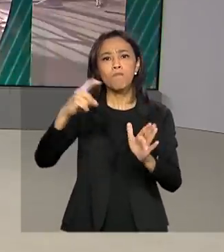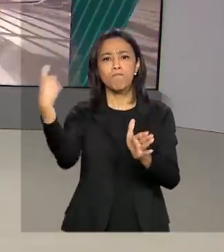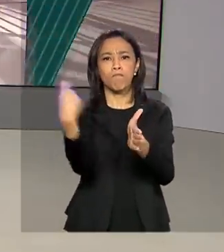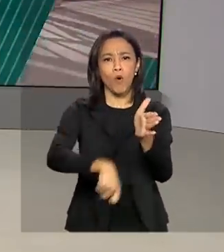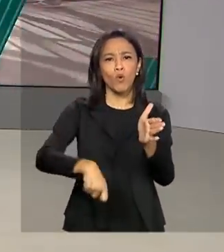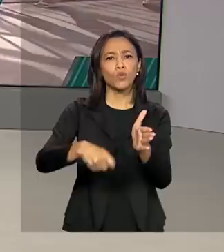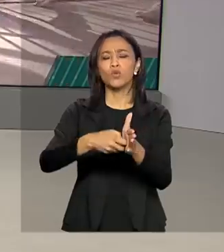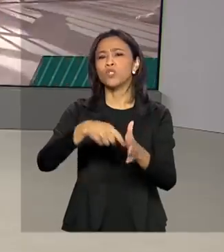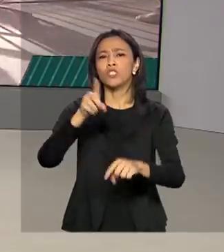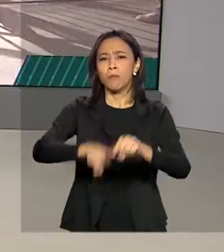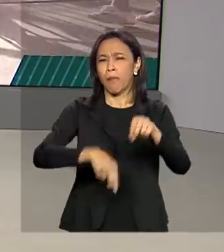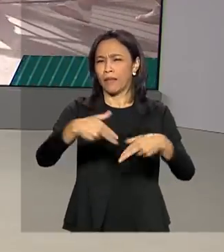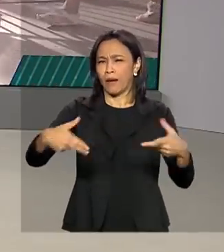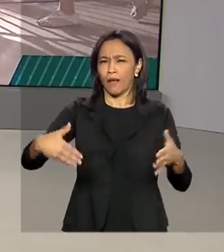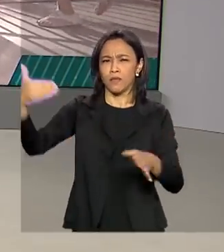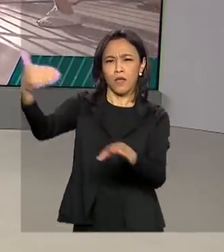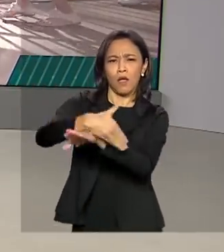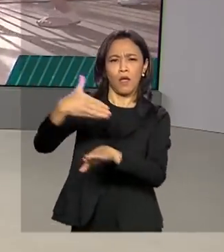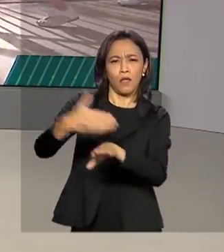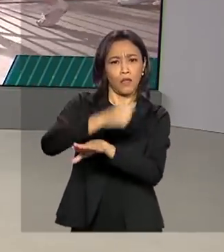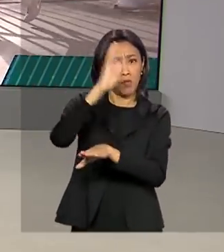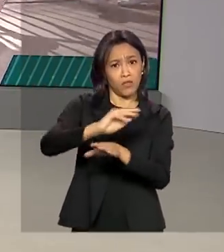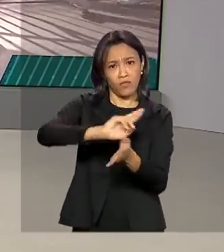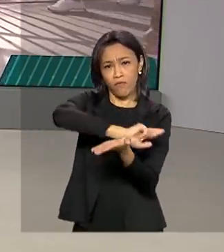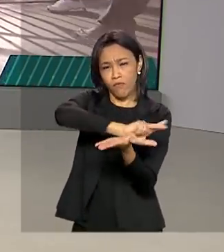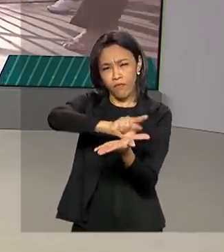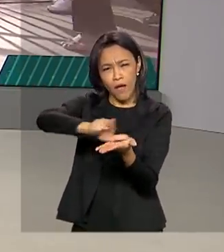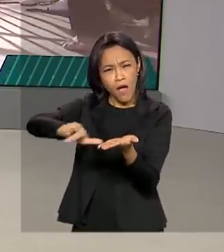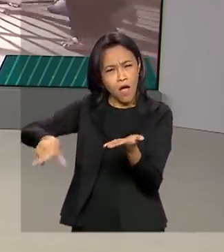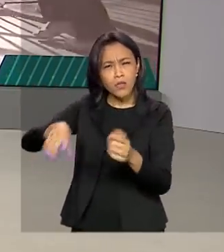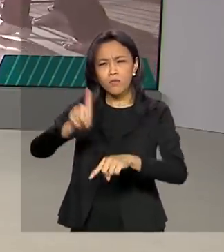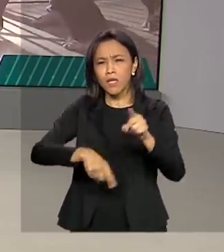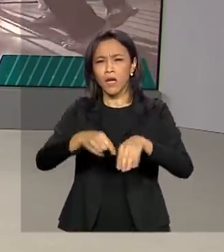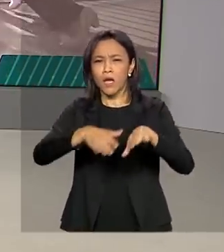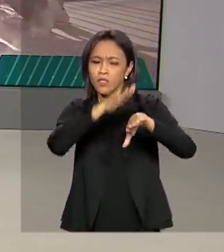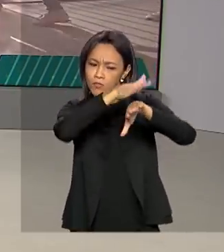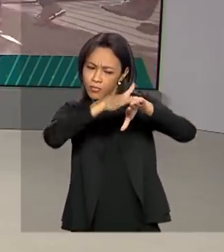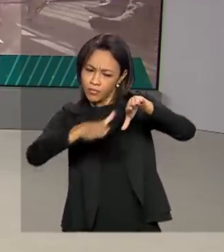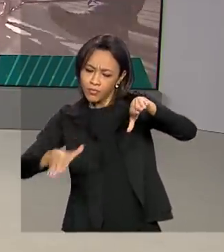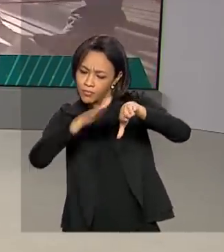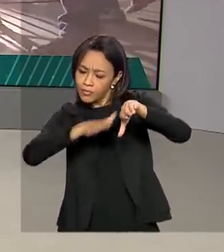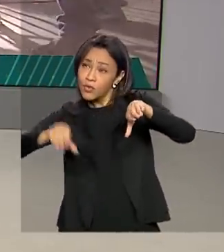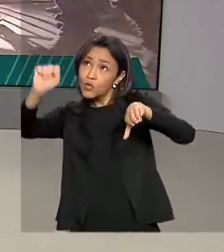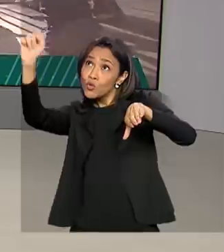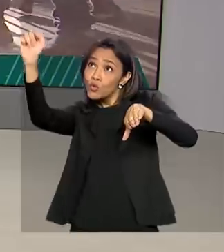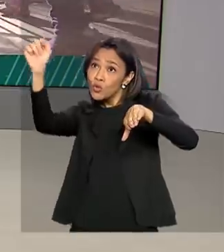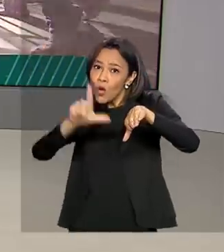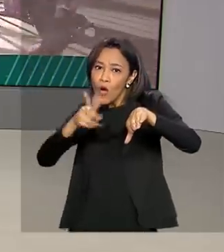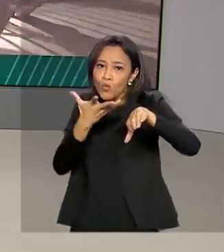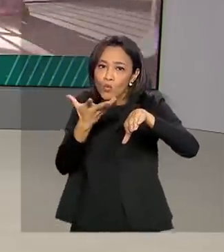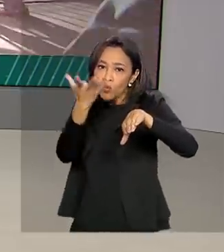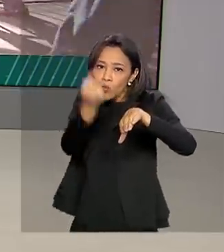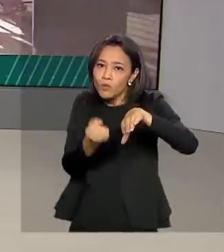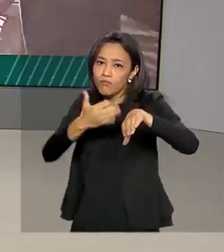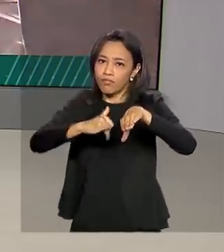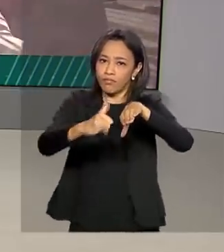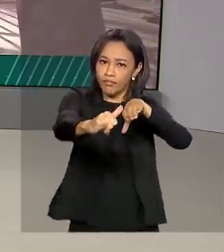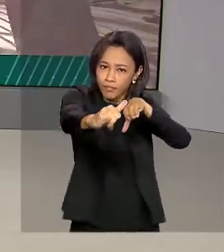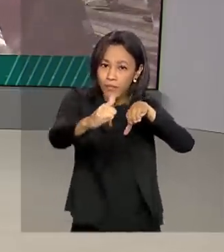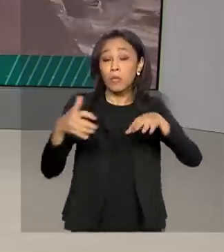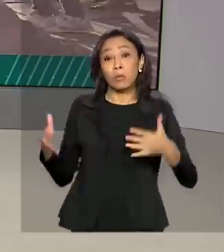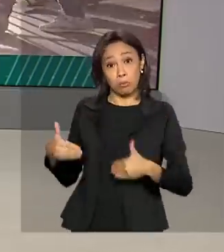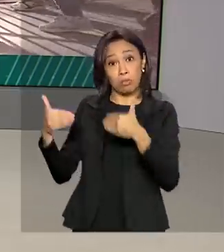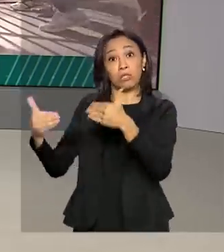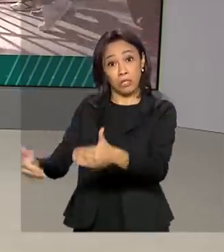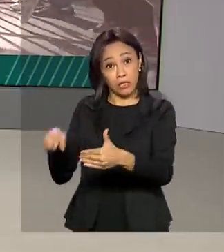diversos equipamentos de energia solar. A decisão da Câmara do Comércio Exterior do Ministério da Economia vale a